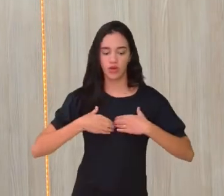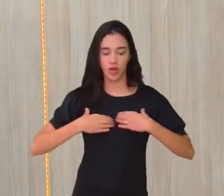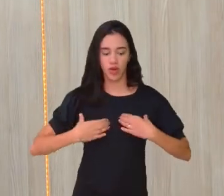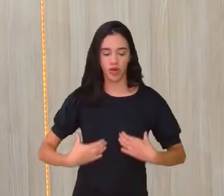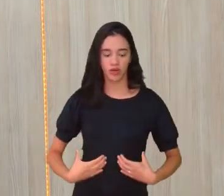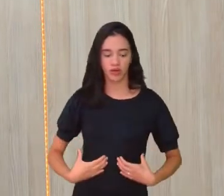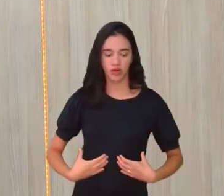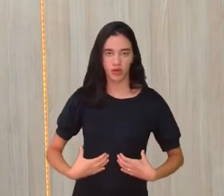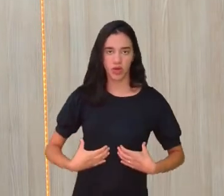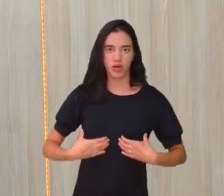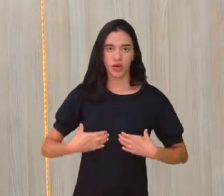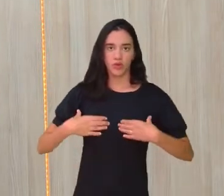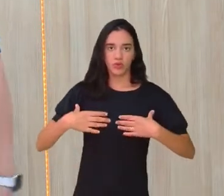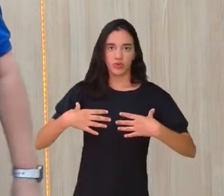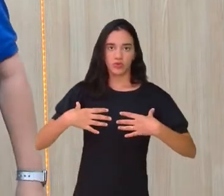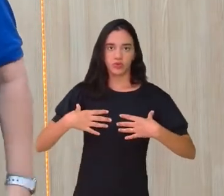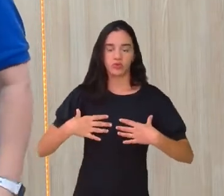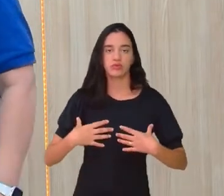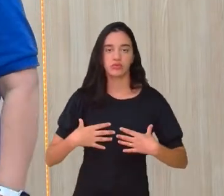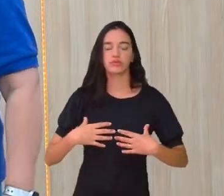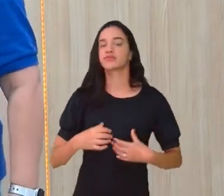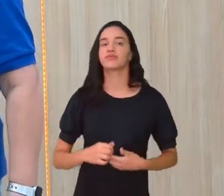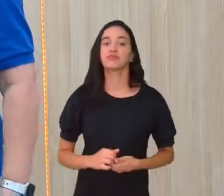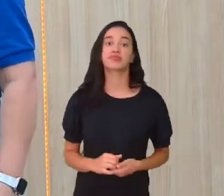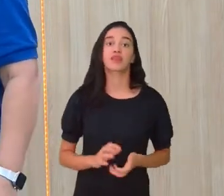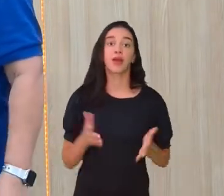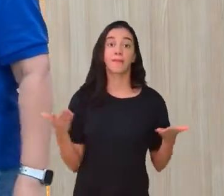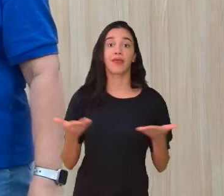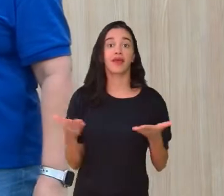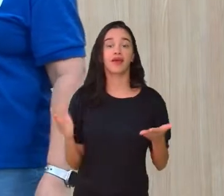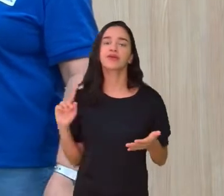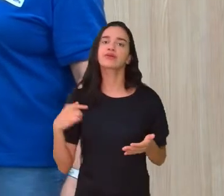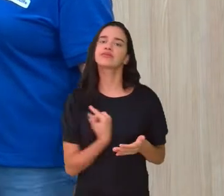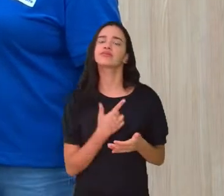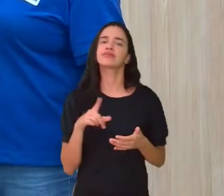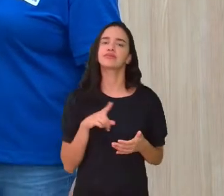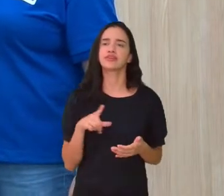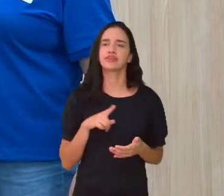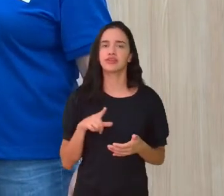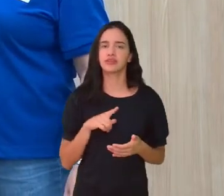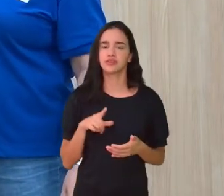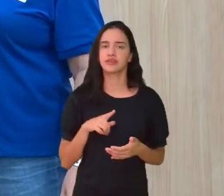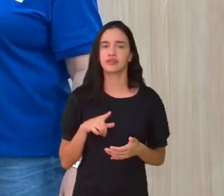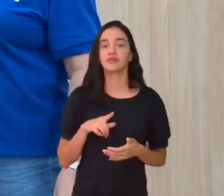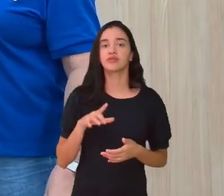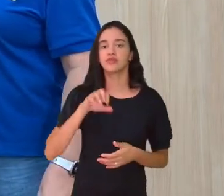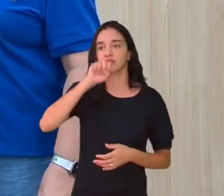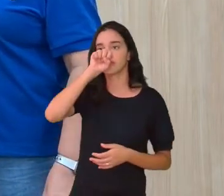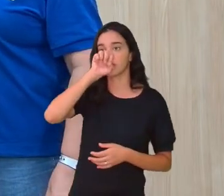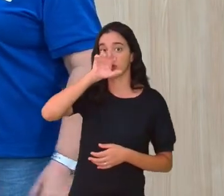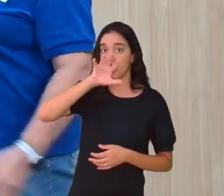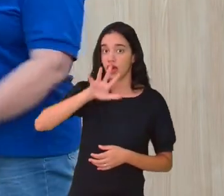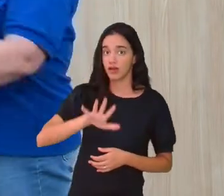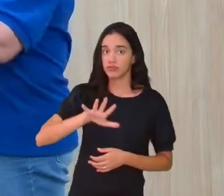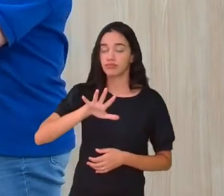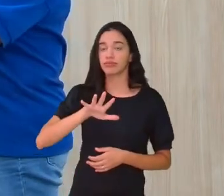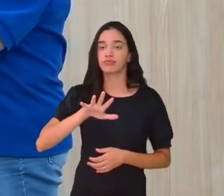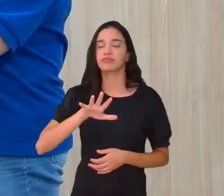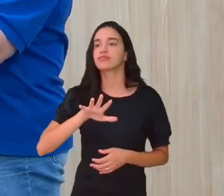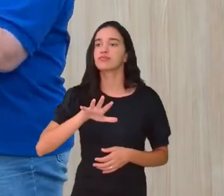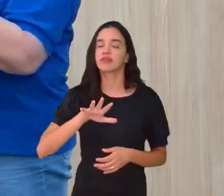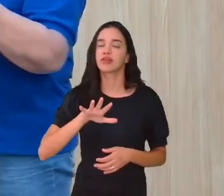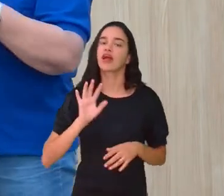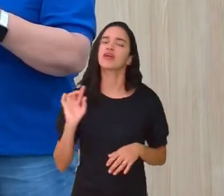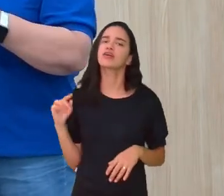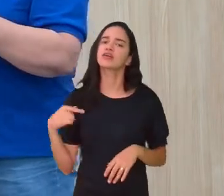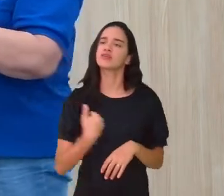ele a aumentar de volume na hora da inspiração. Aqui nós já temos a expiração. Agora a setinha está ao contrário. À medida aí que